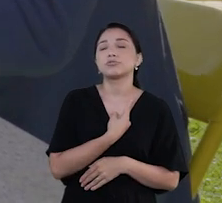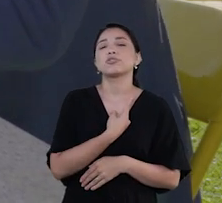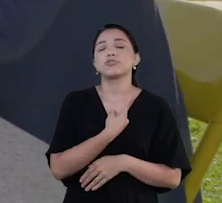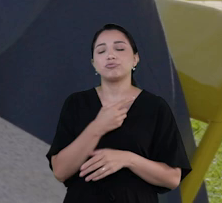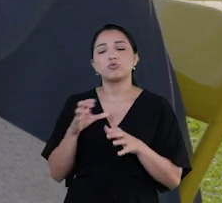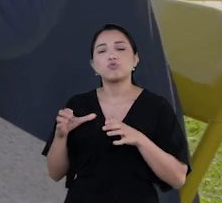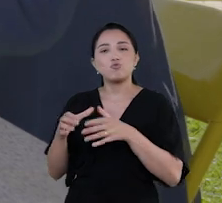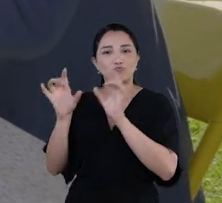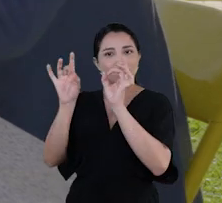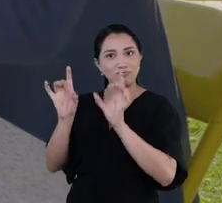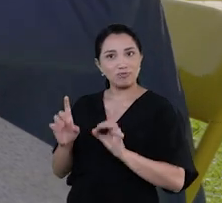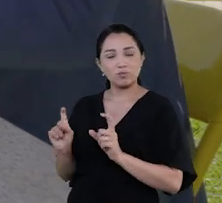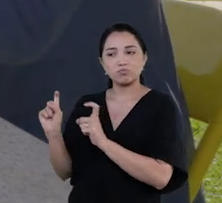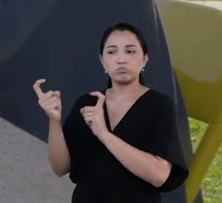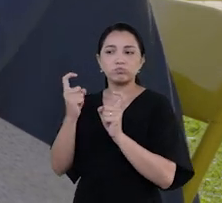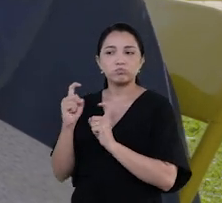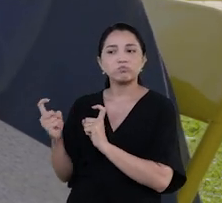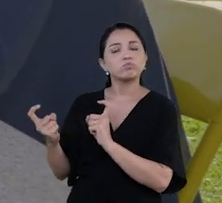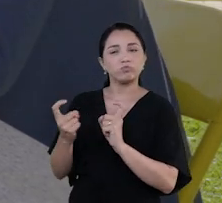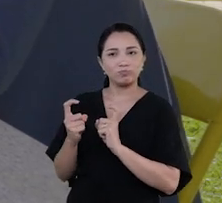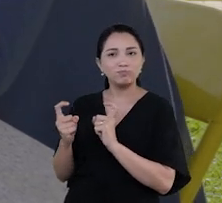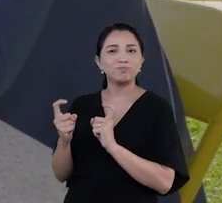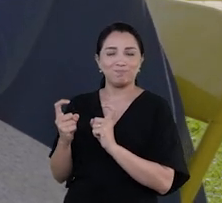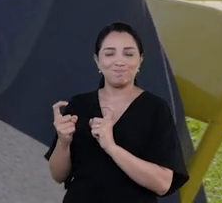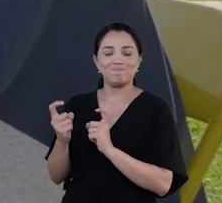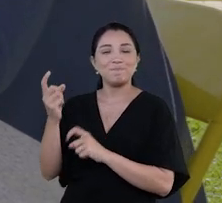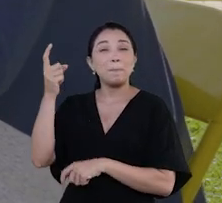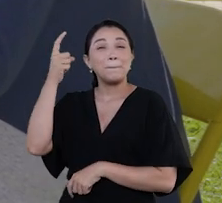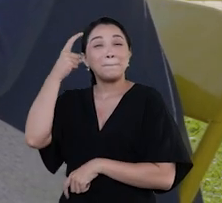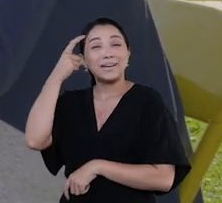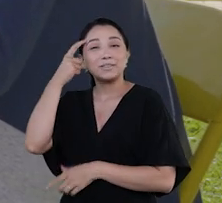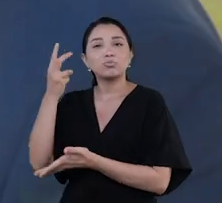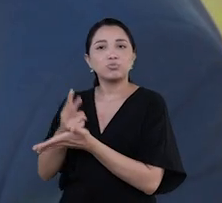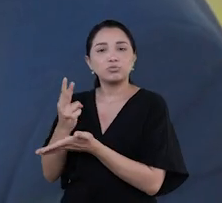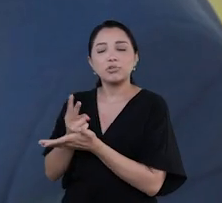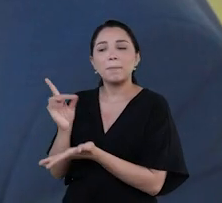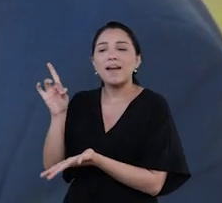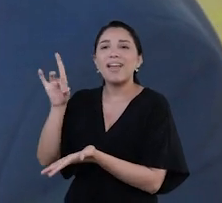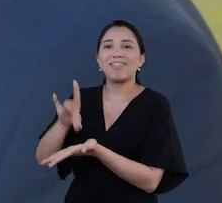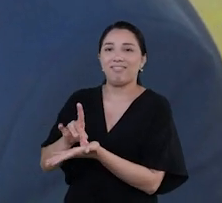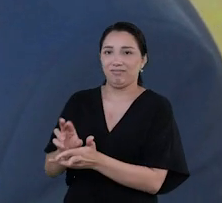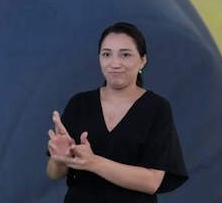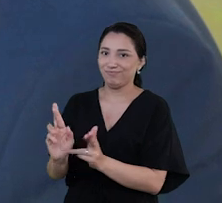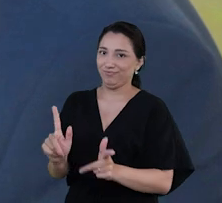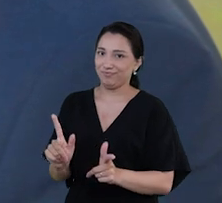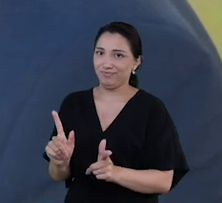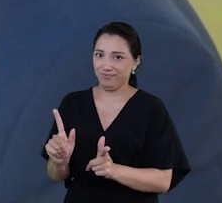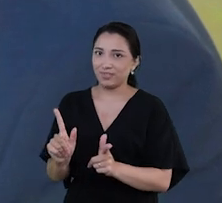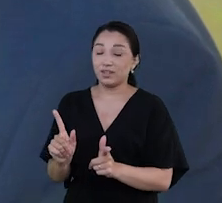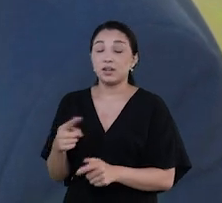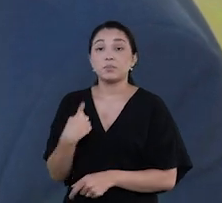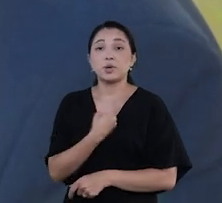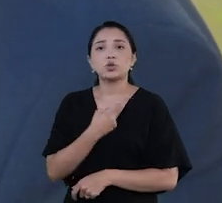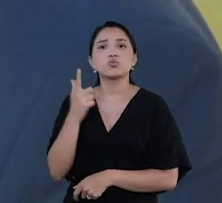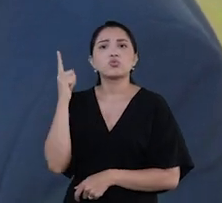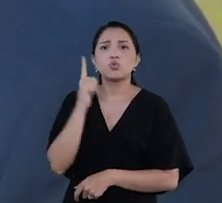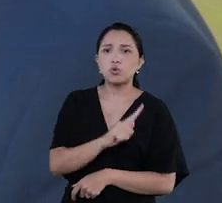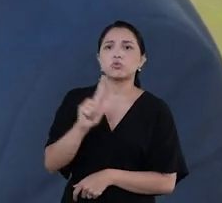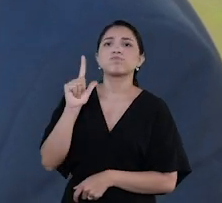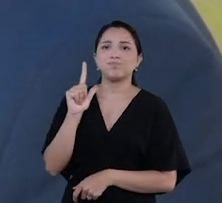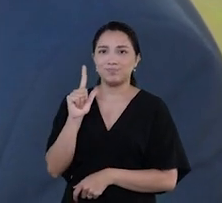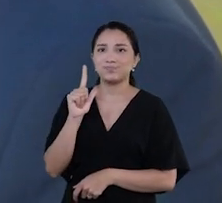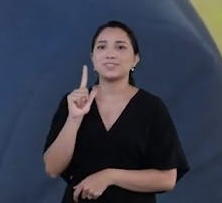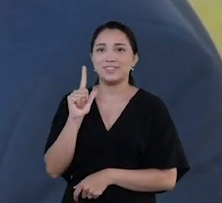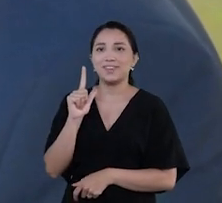lá e considerar essas realidades de todos eh as nossas regiões né para que a gente possa implementar ações